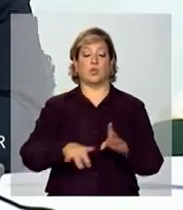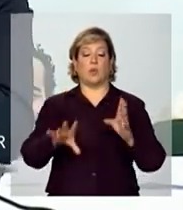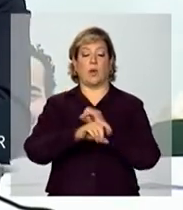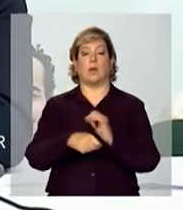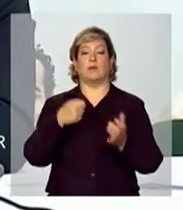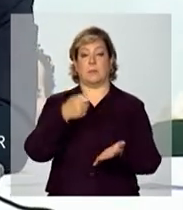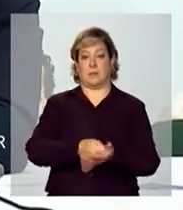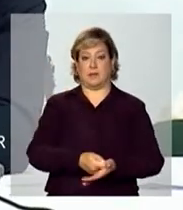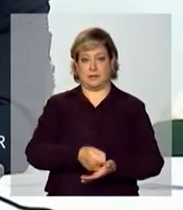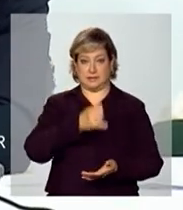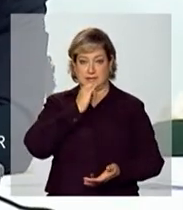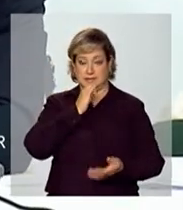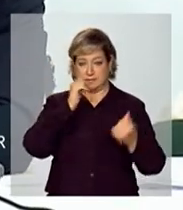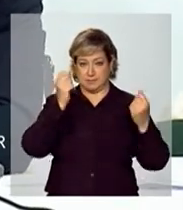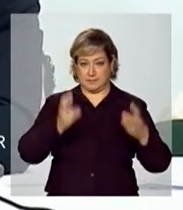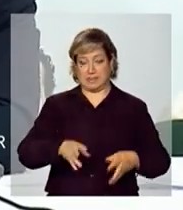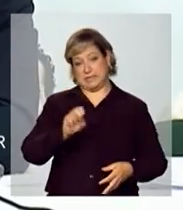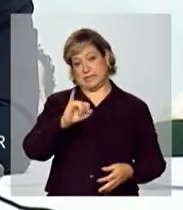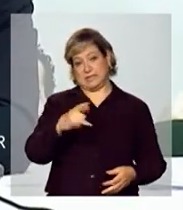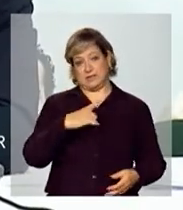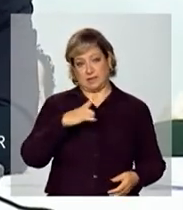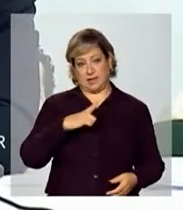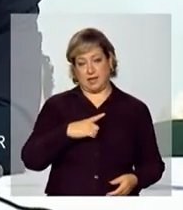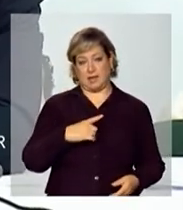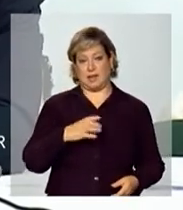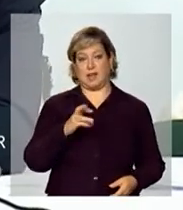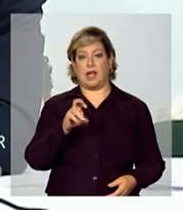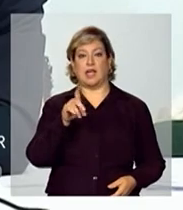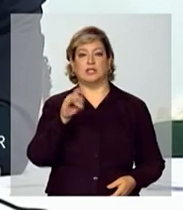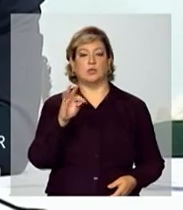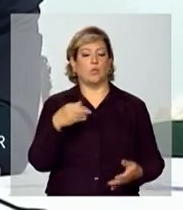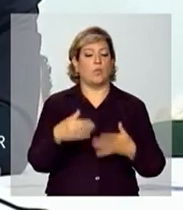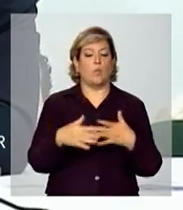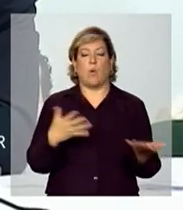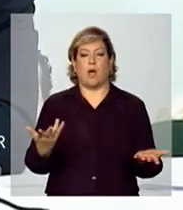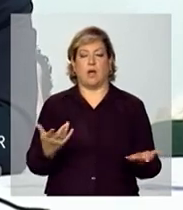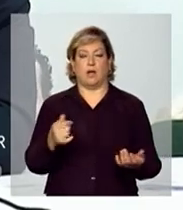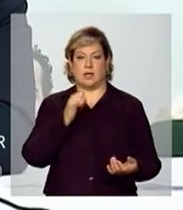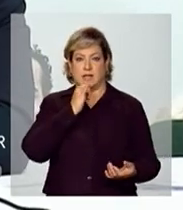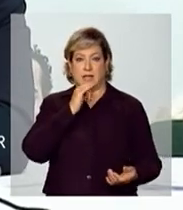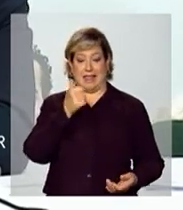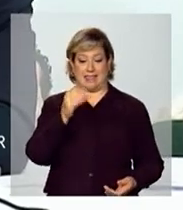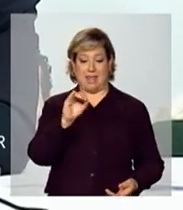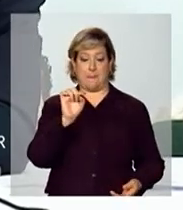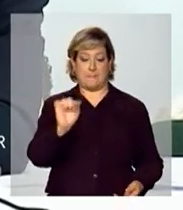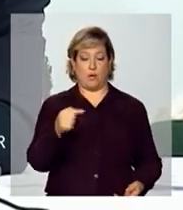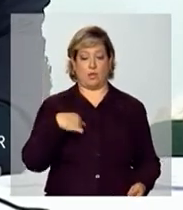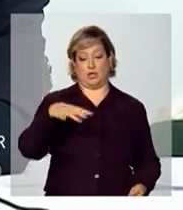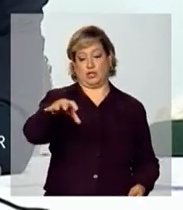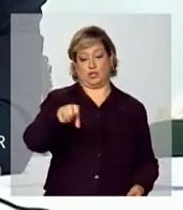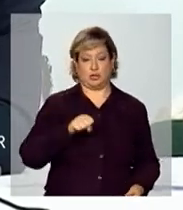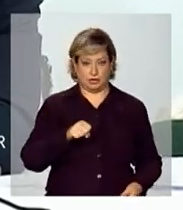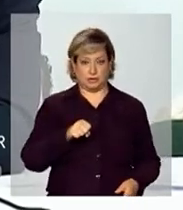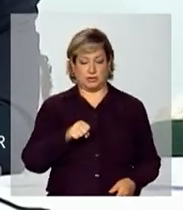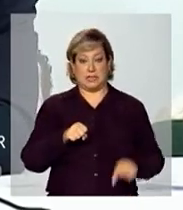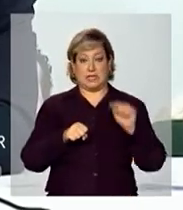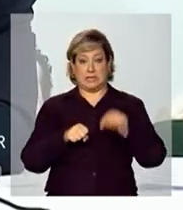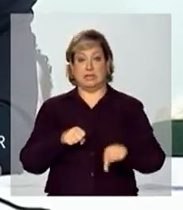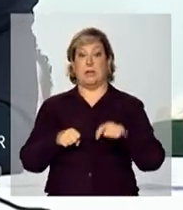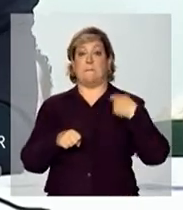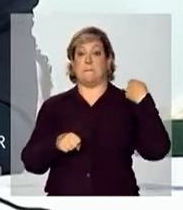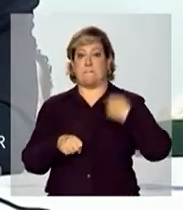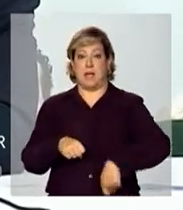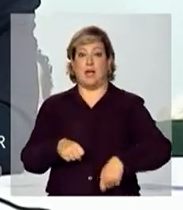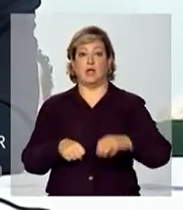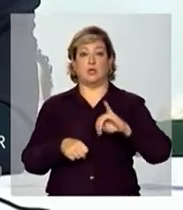para explicar claramente se eu tenho uma operação de crédito qualquer onde é 10.000 que eu tirei que isso vai ter um X de taxa de